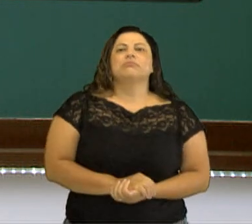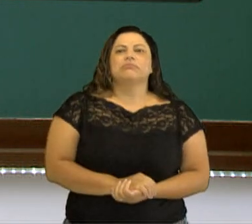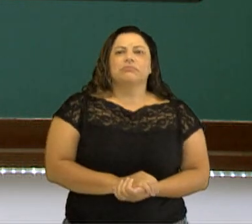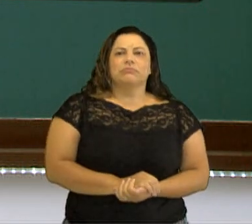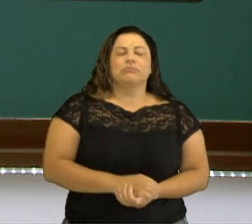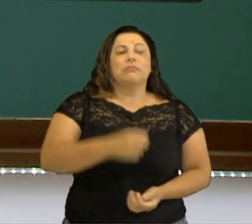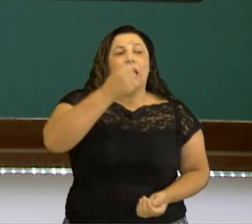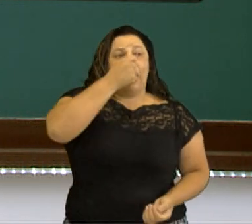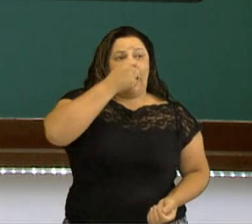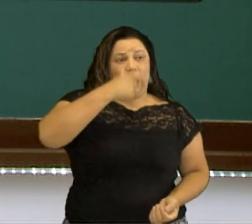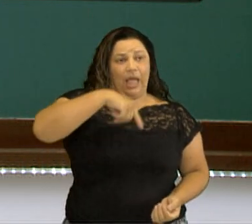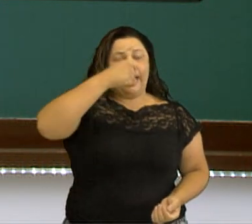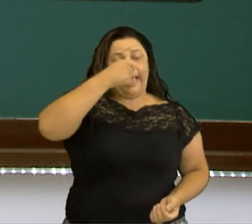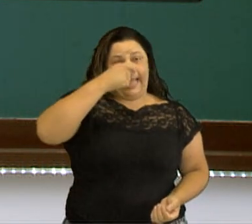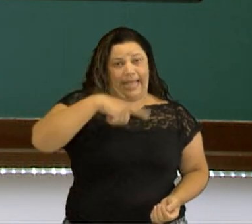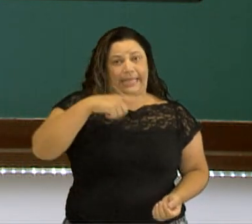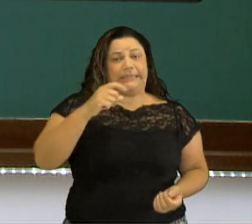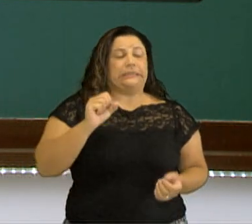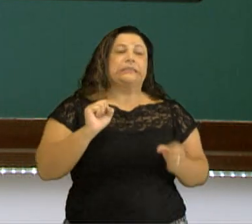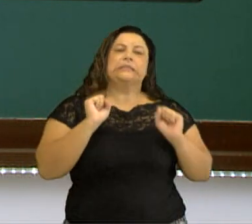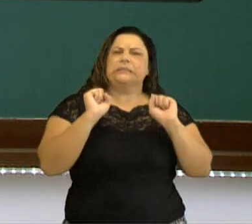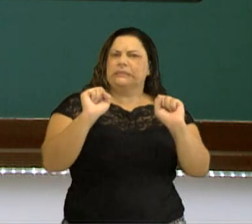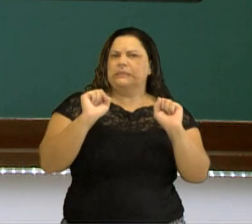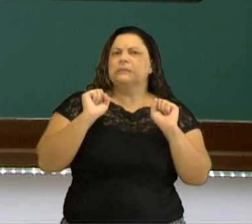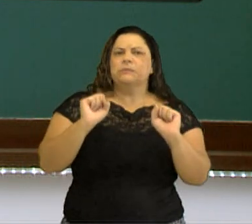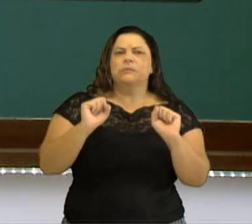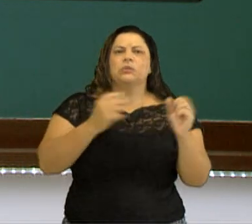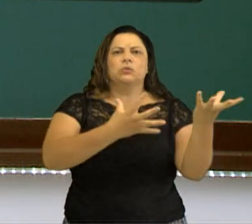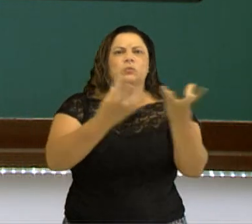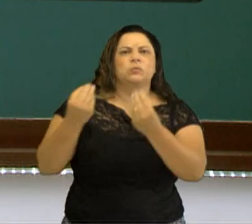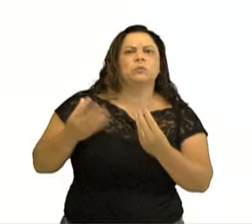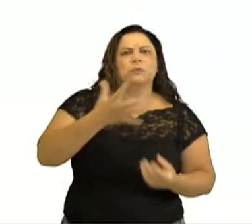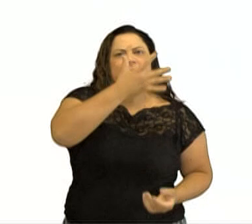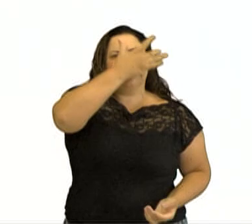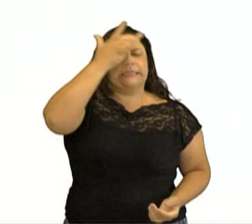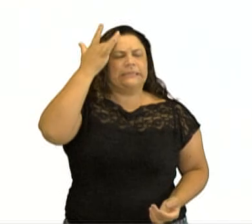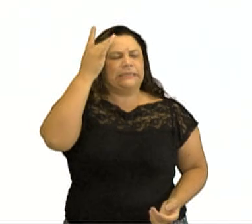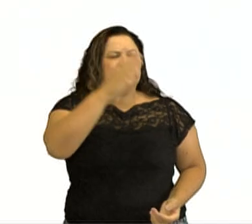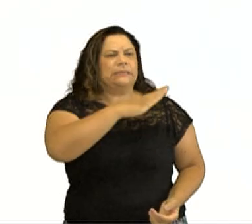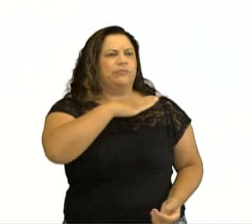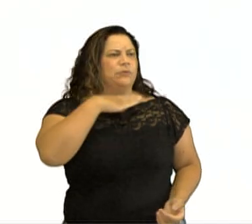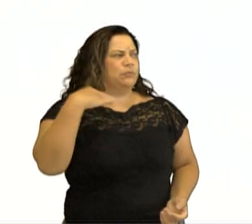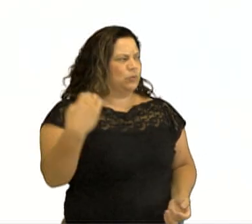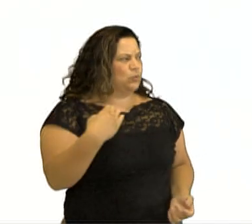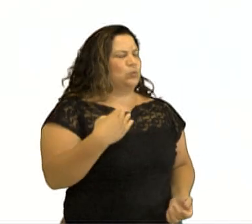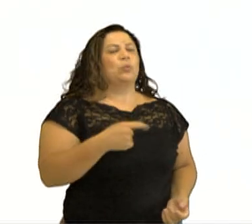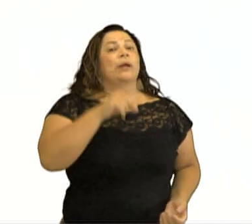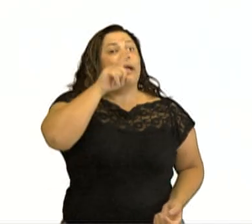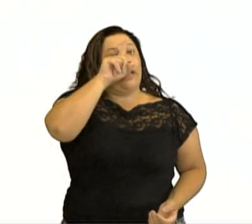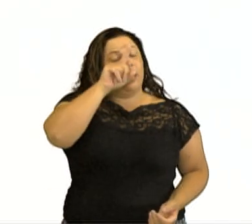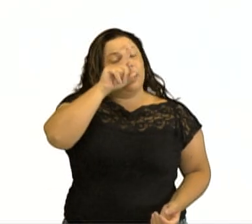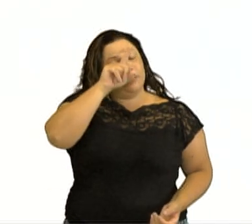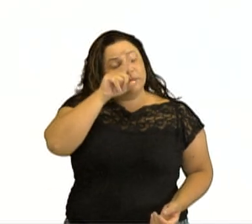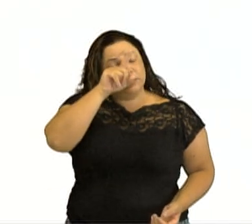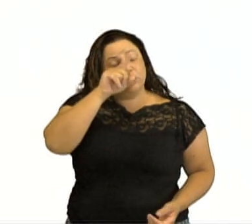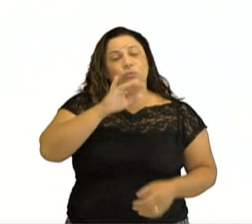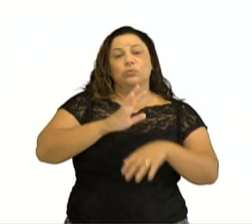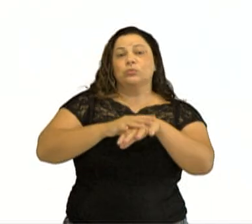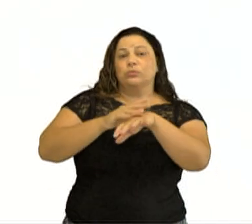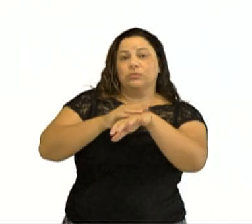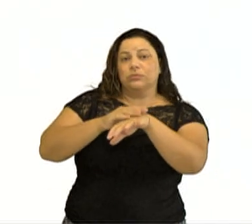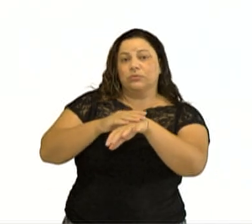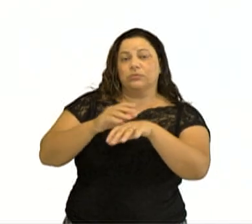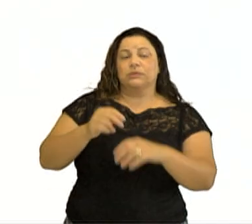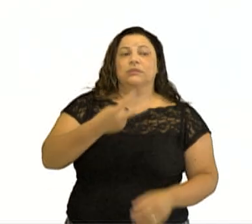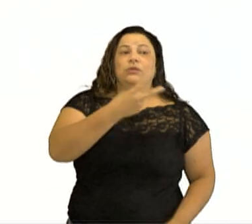A gripe, ela pode levar muitas pessoas à morte. É uma doença extremamente grave. Em 2019,